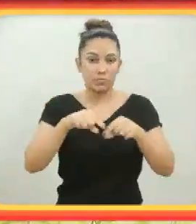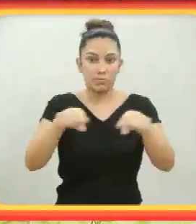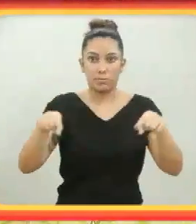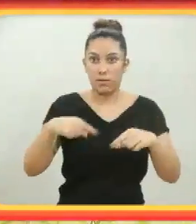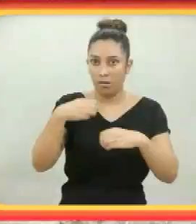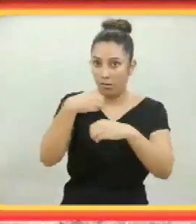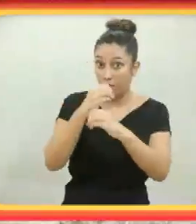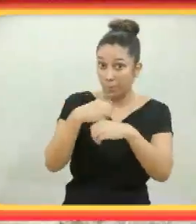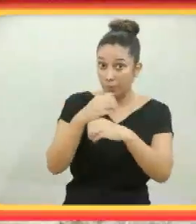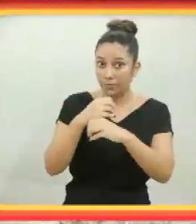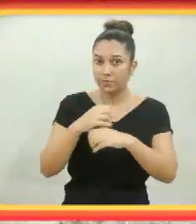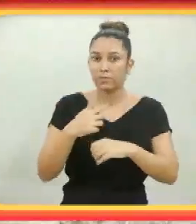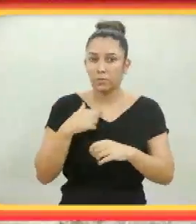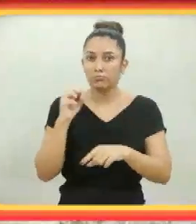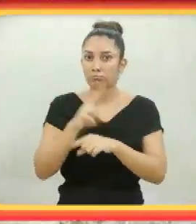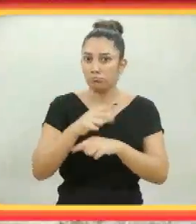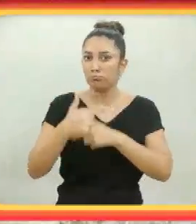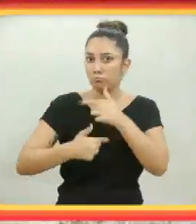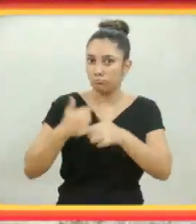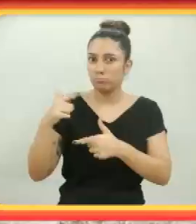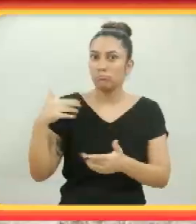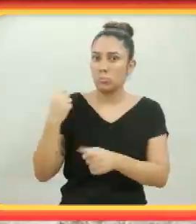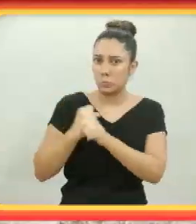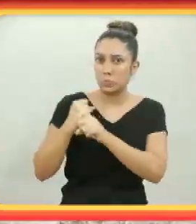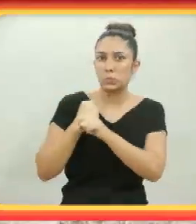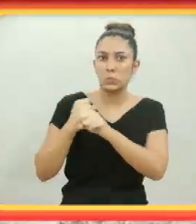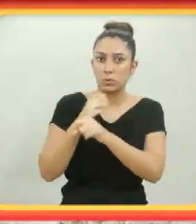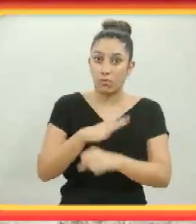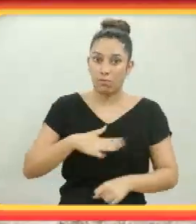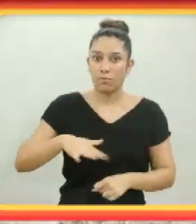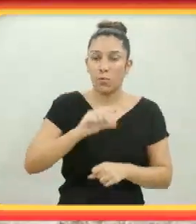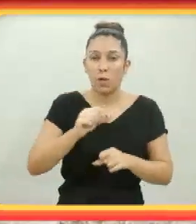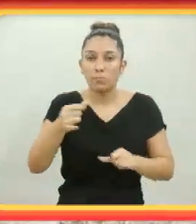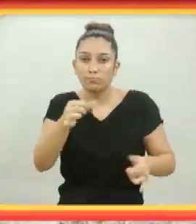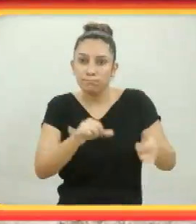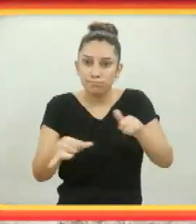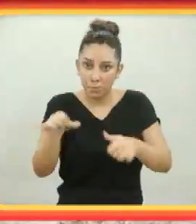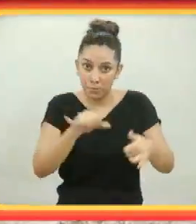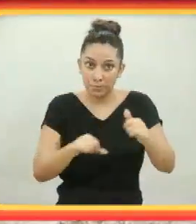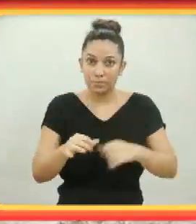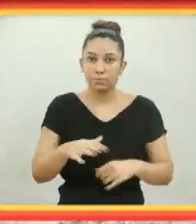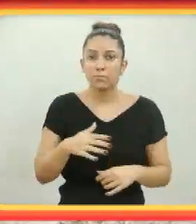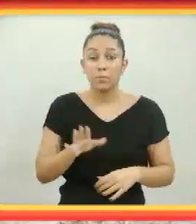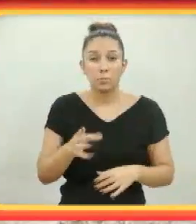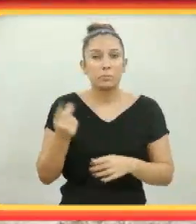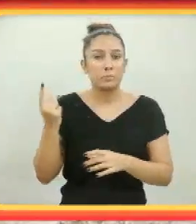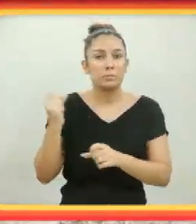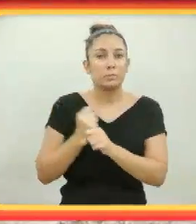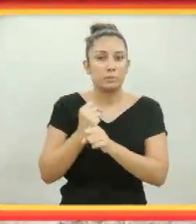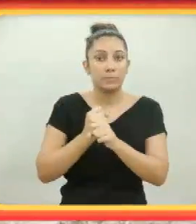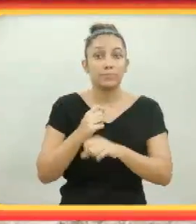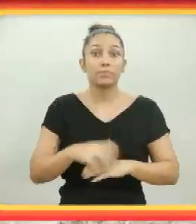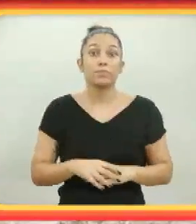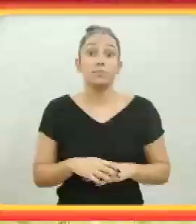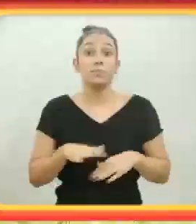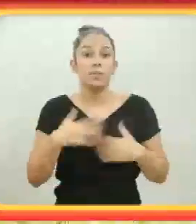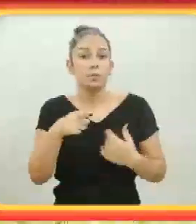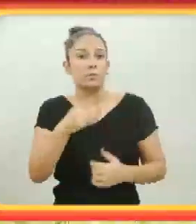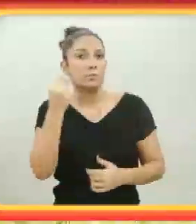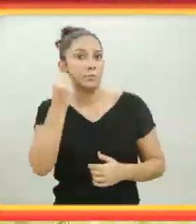muitos anos. Foi na área de manipulação, fiquei muitos anos e foi assim, uma experiência